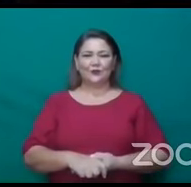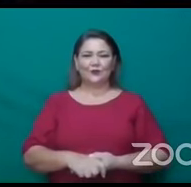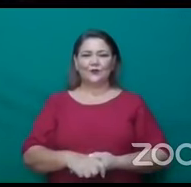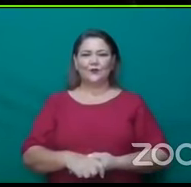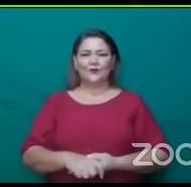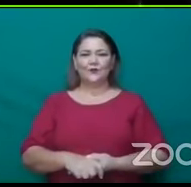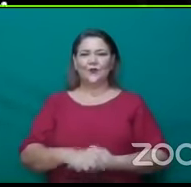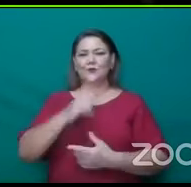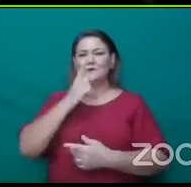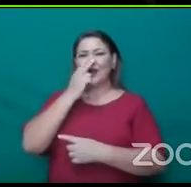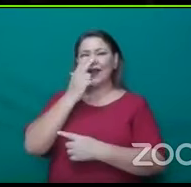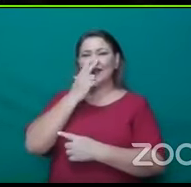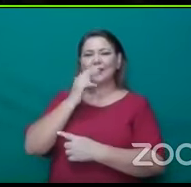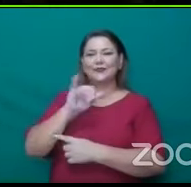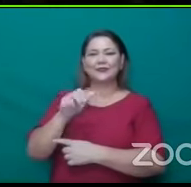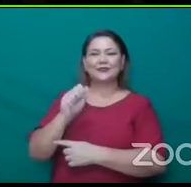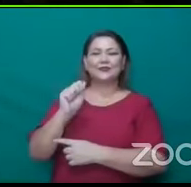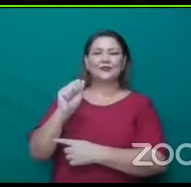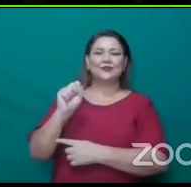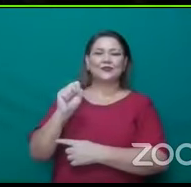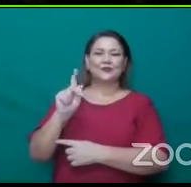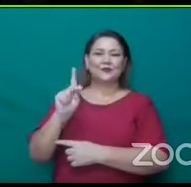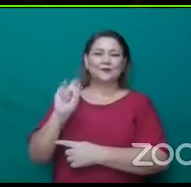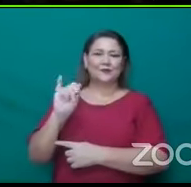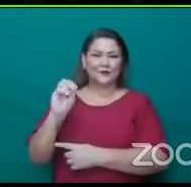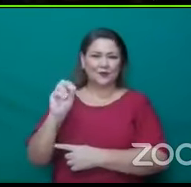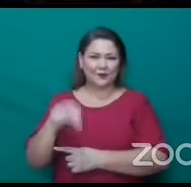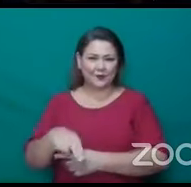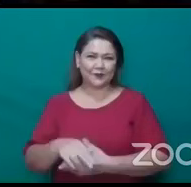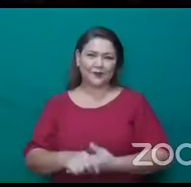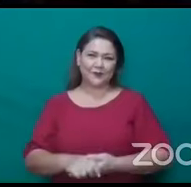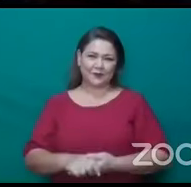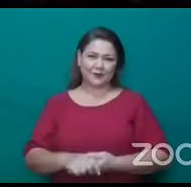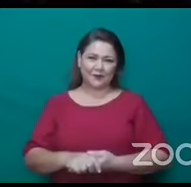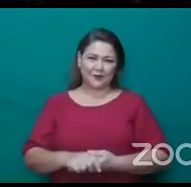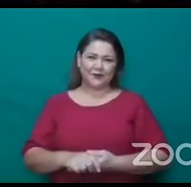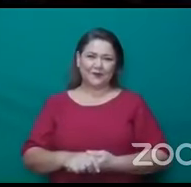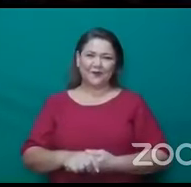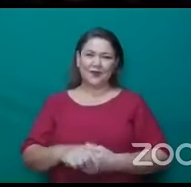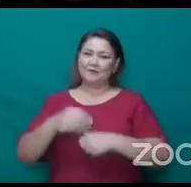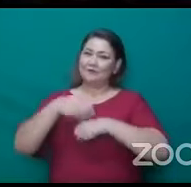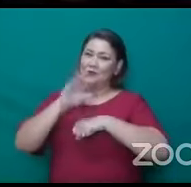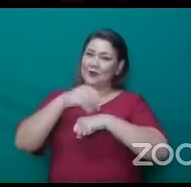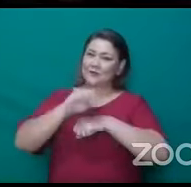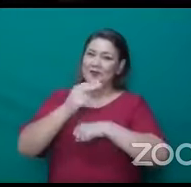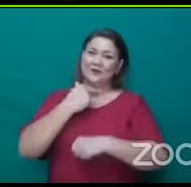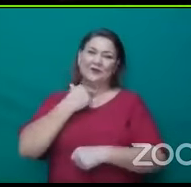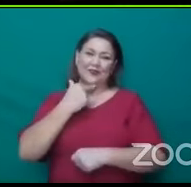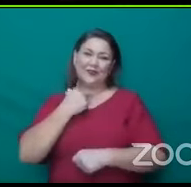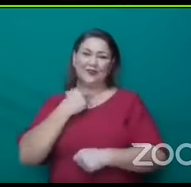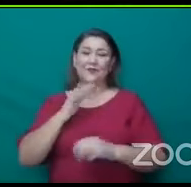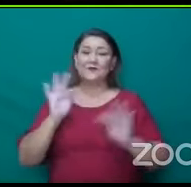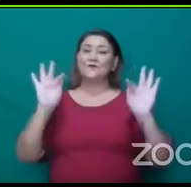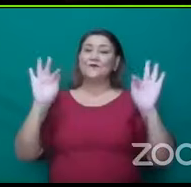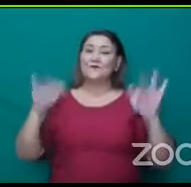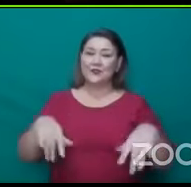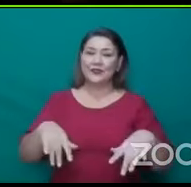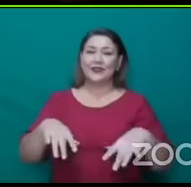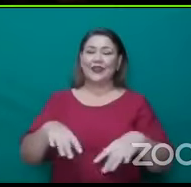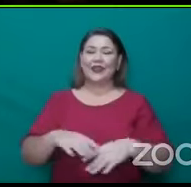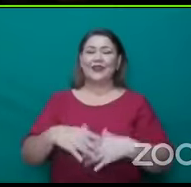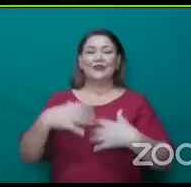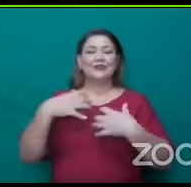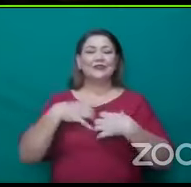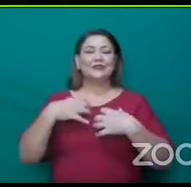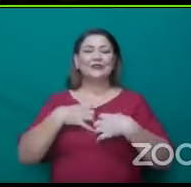assim, né? É, não posso falar, né? Porque é, spoiler, não pode falar, assim, spoiler, é verdade. Mas o final, cara, o final eu sinto